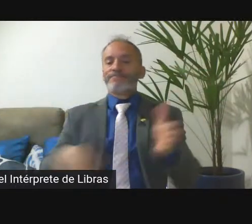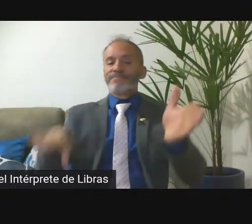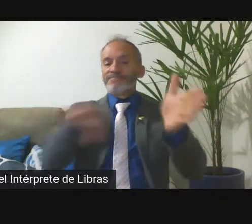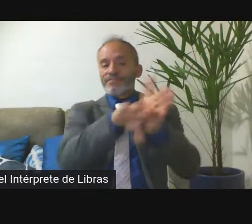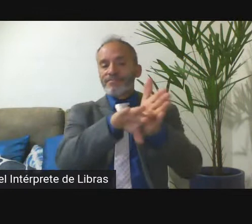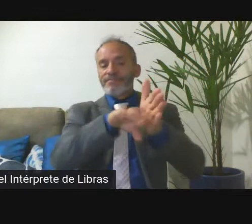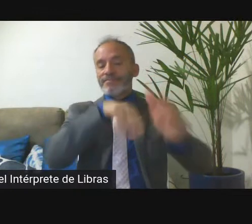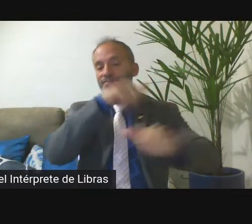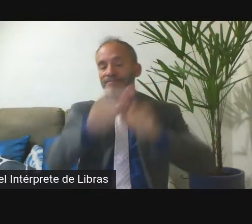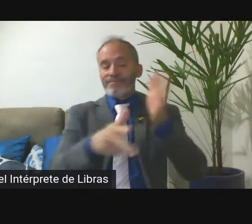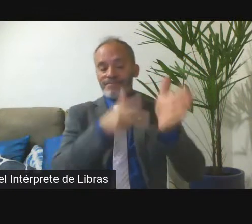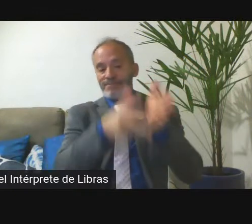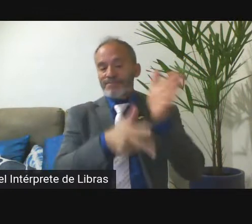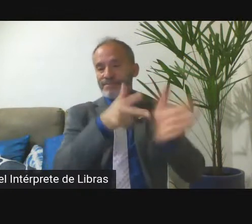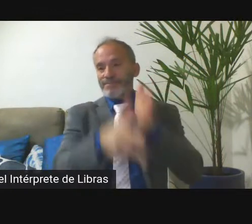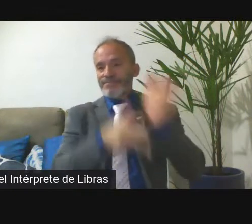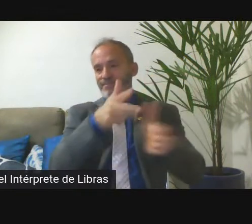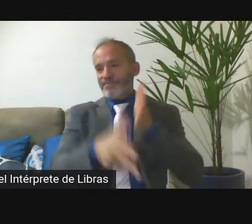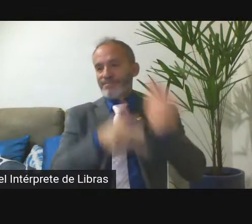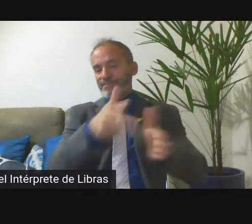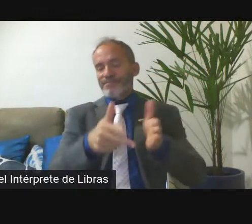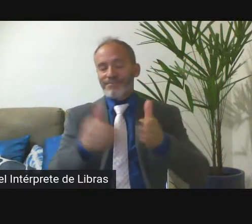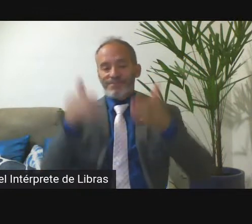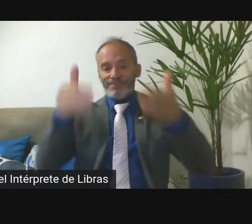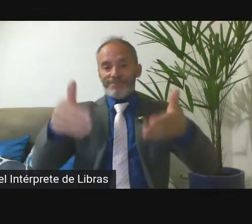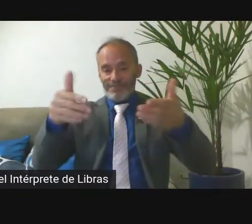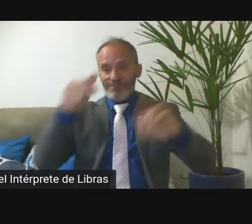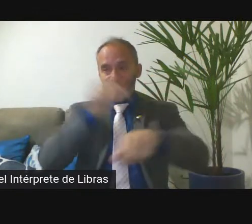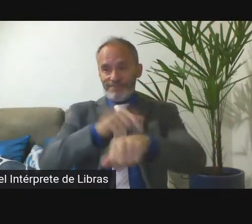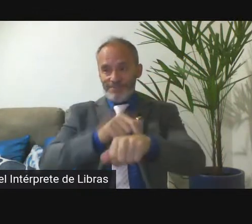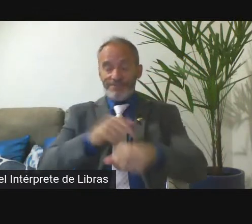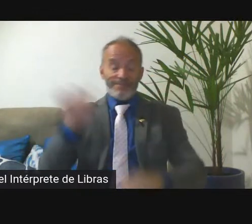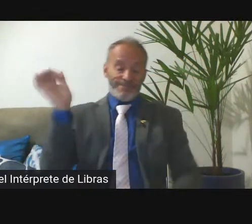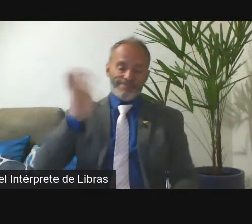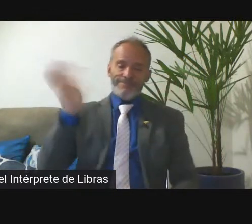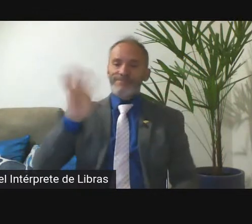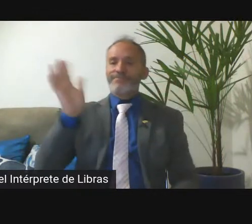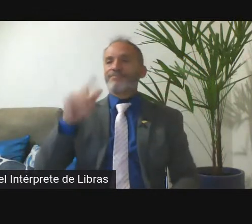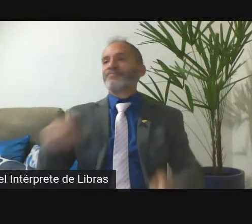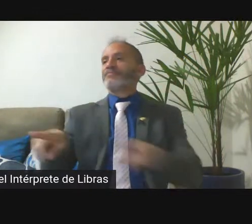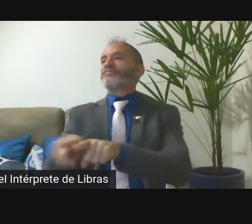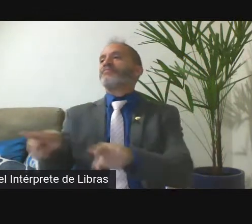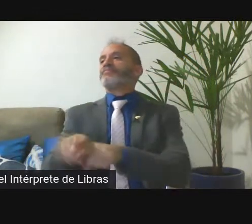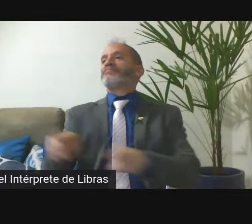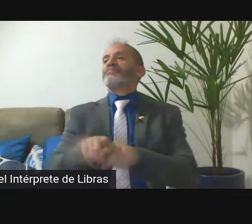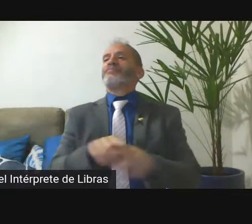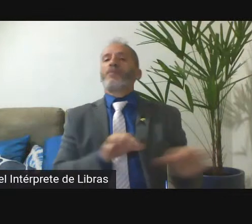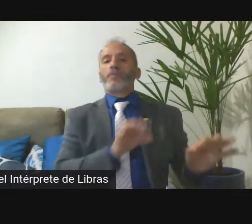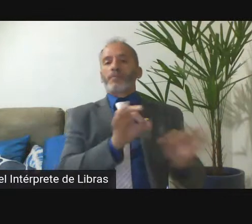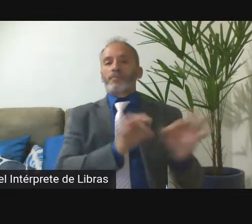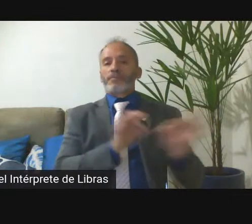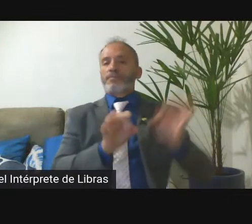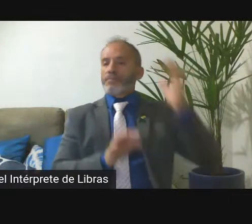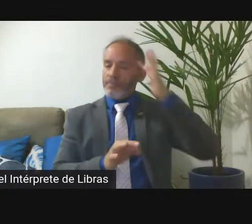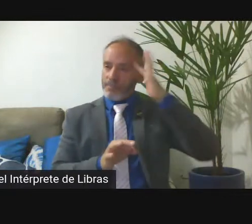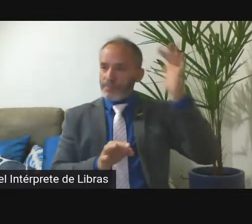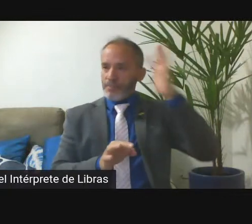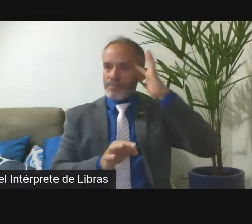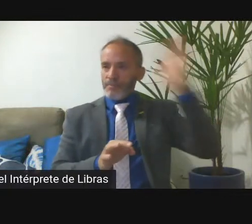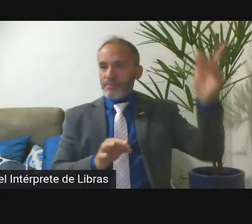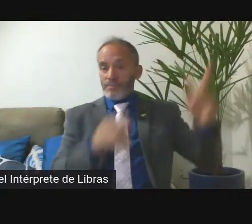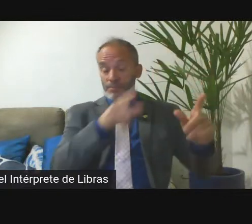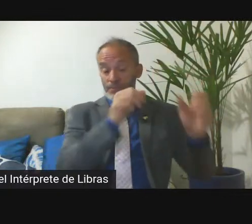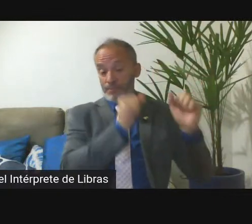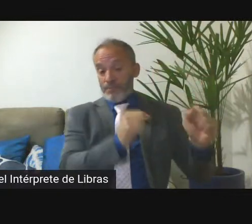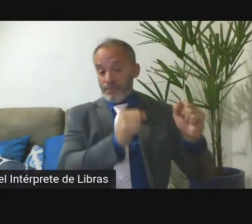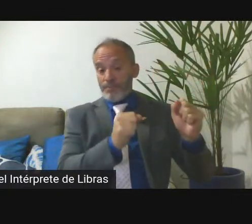trocar de trem para seguir em viagem. É hora de despedidas, mas também de fazer planos, de sonhar. Vocês podem